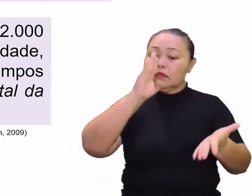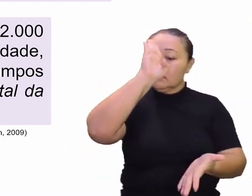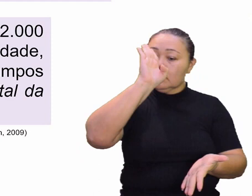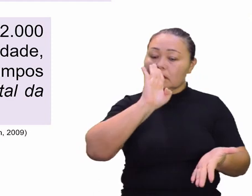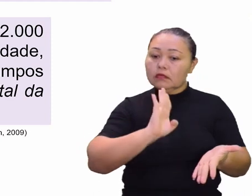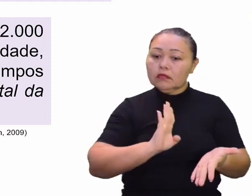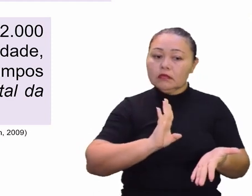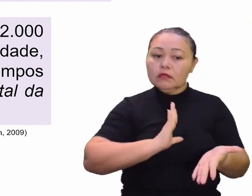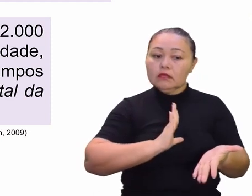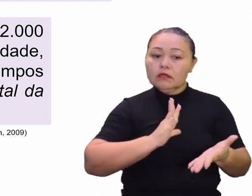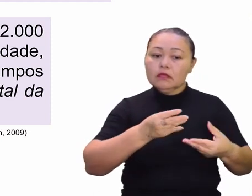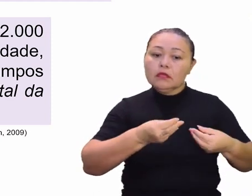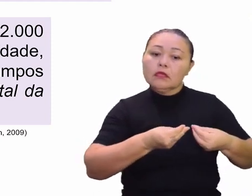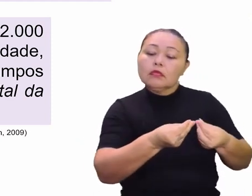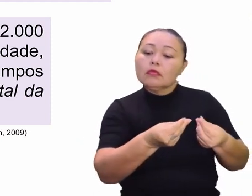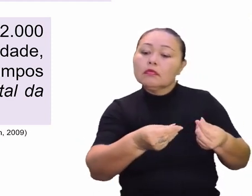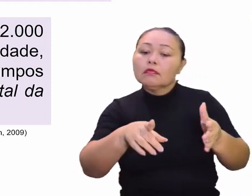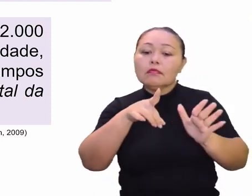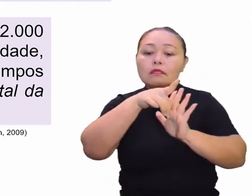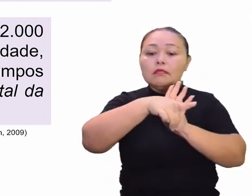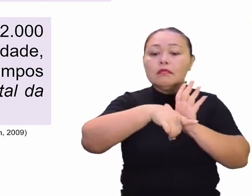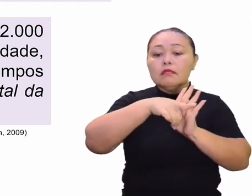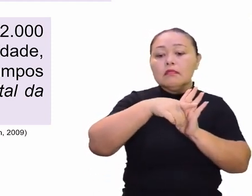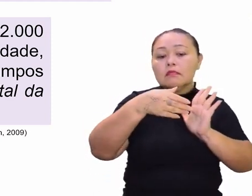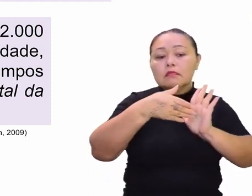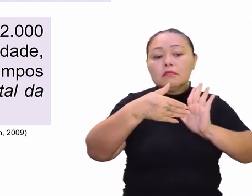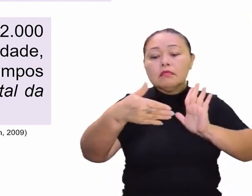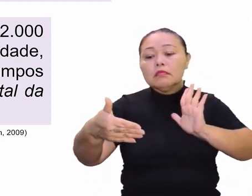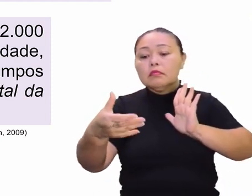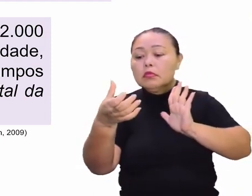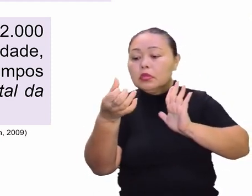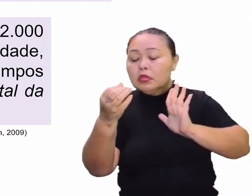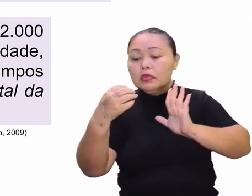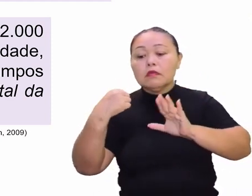de arrendamento da estrada por